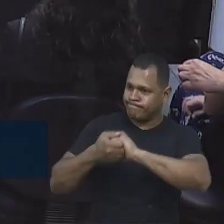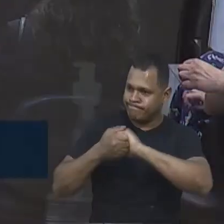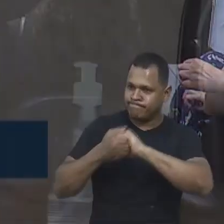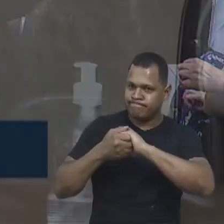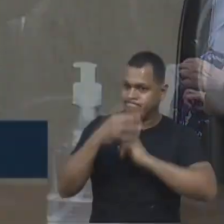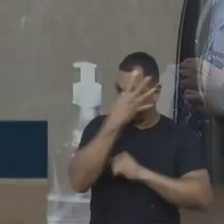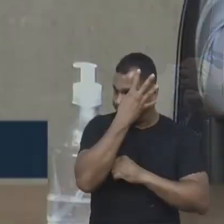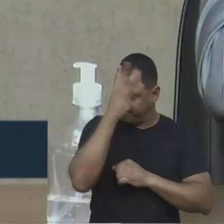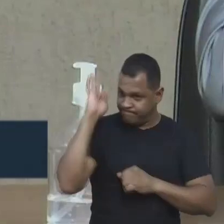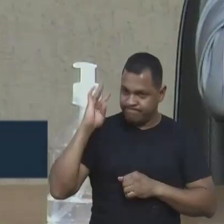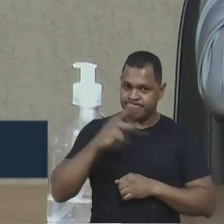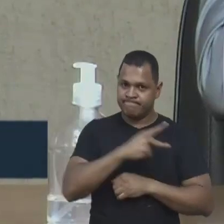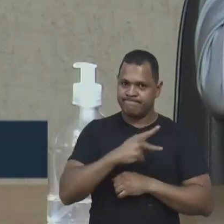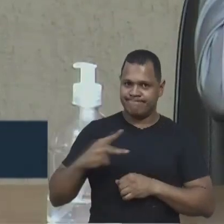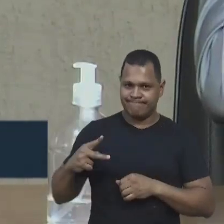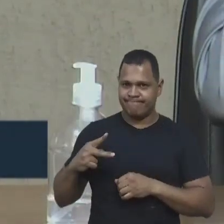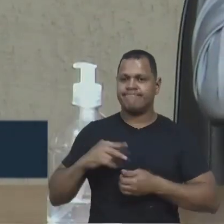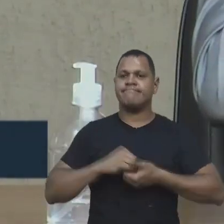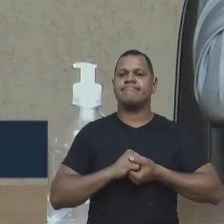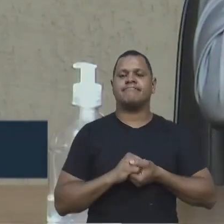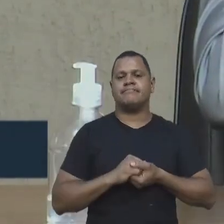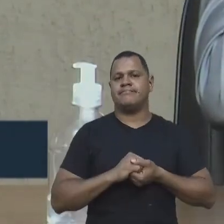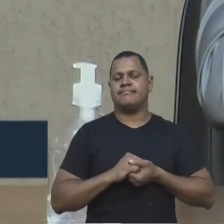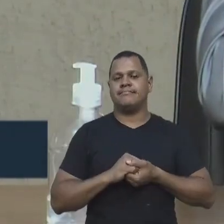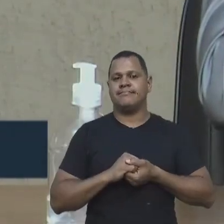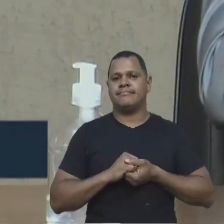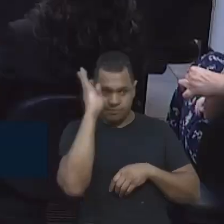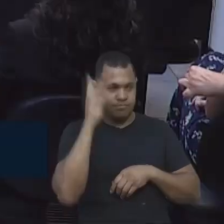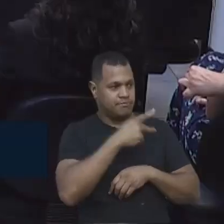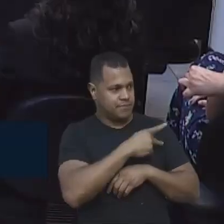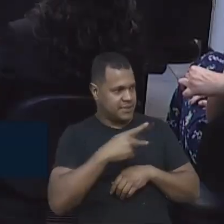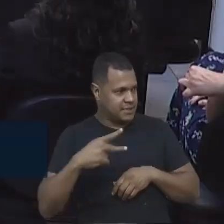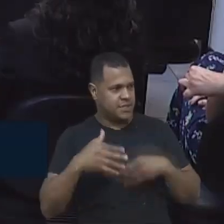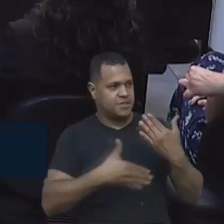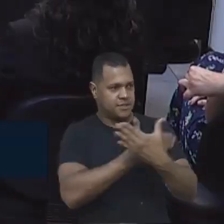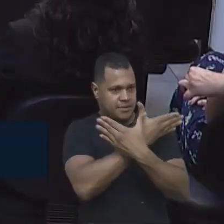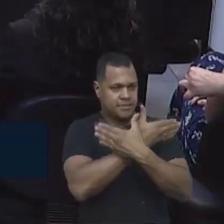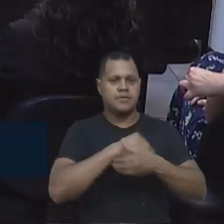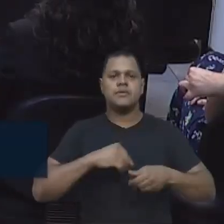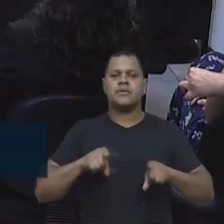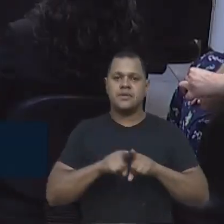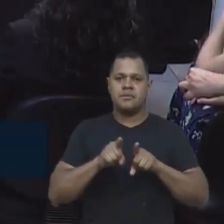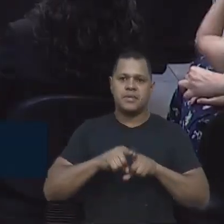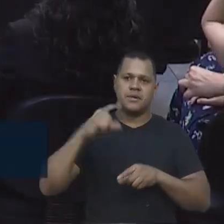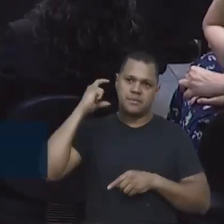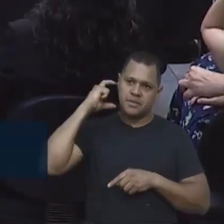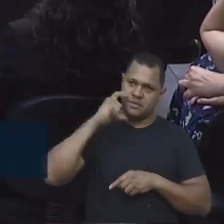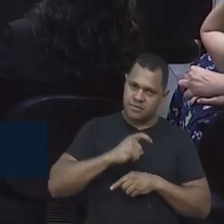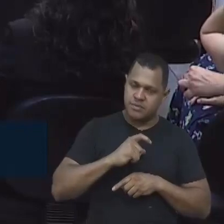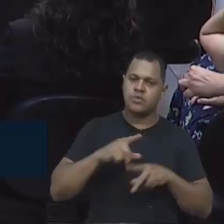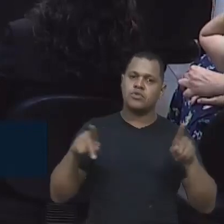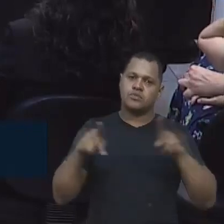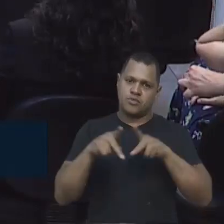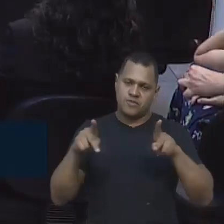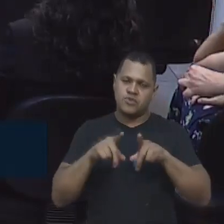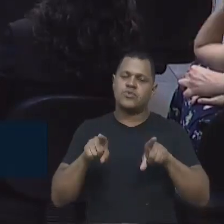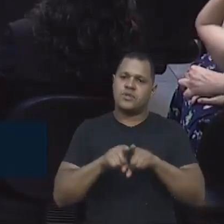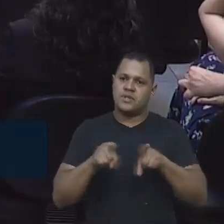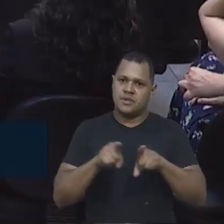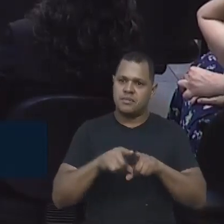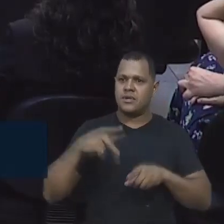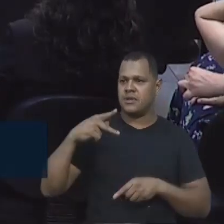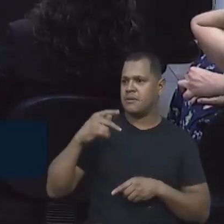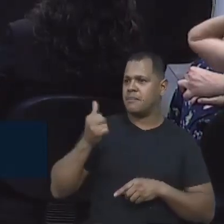levando em consideração a aplicação das competências estabelecidas pela bncc base Nacional comum curricular foram